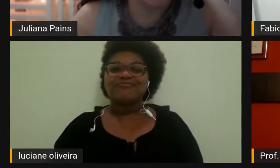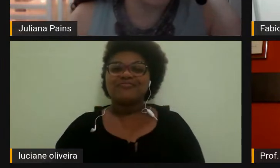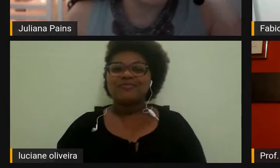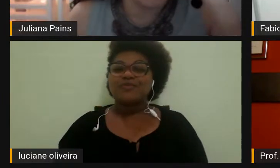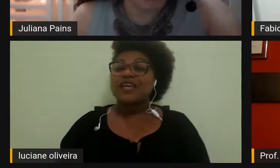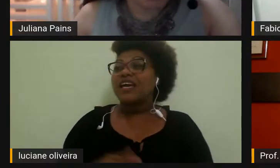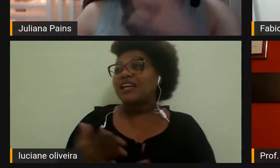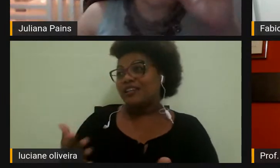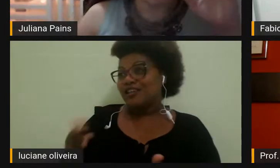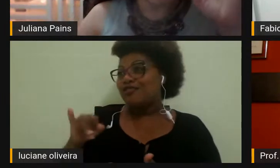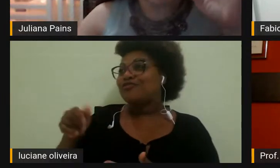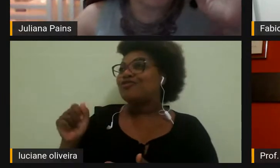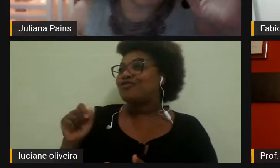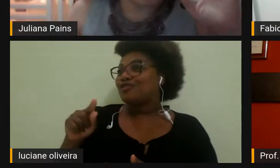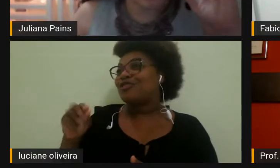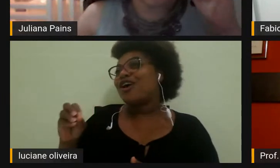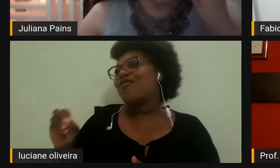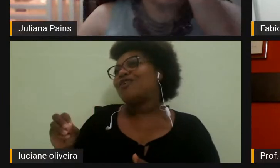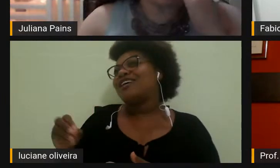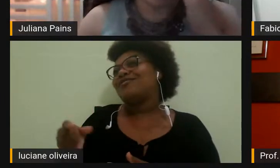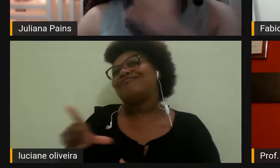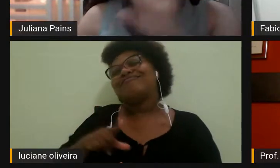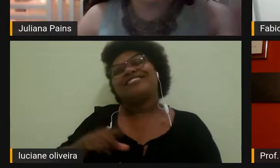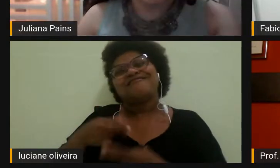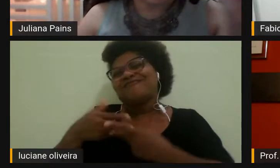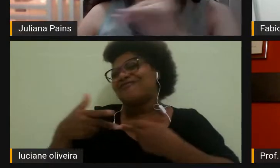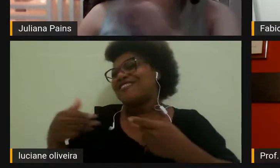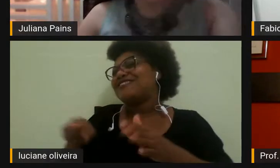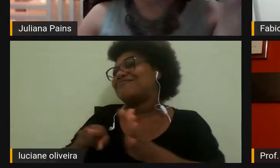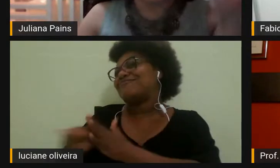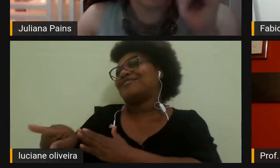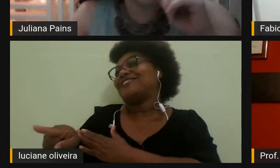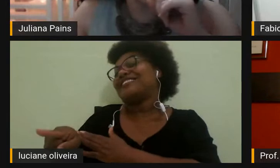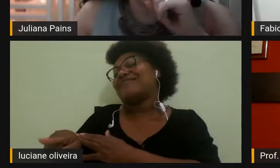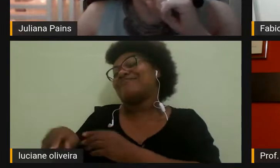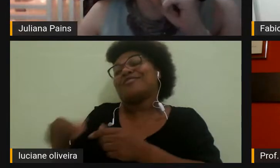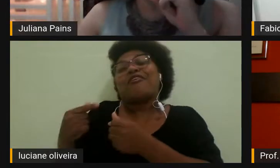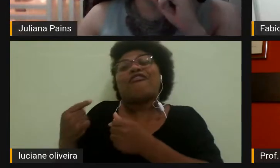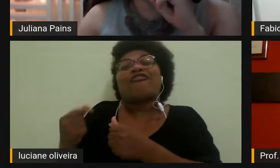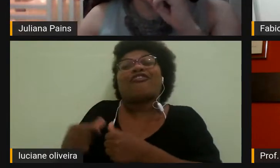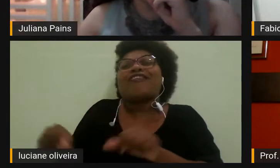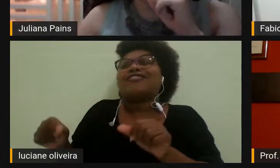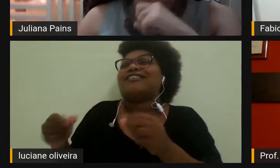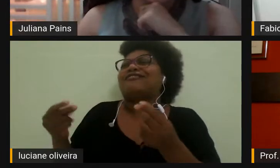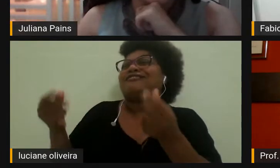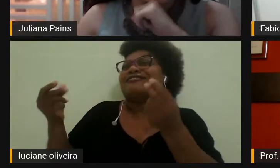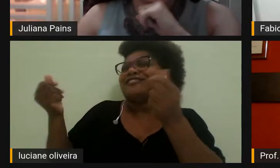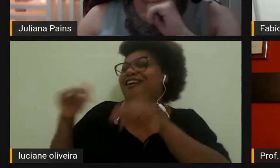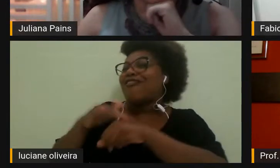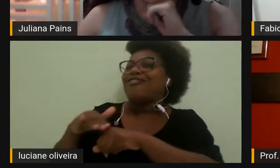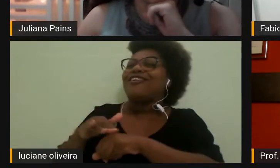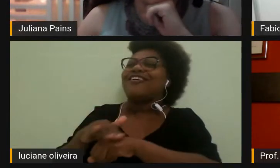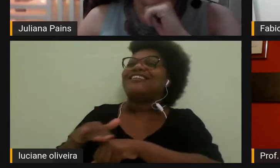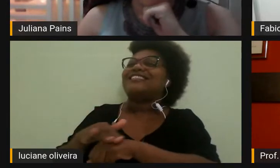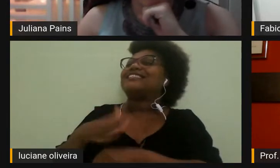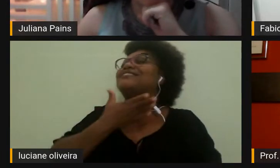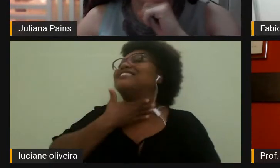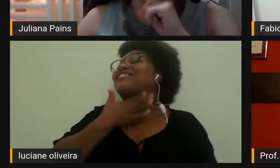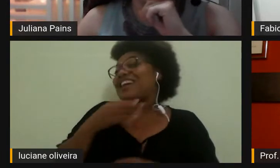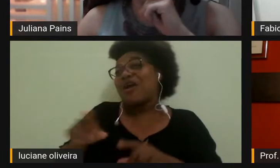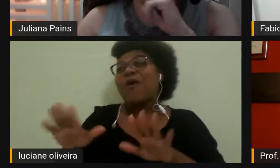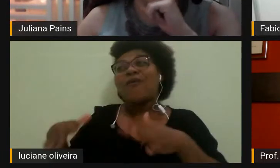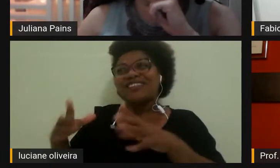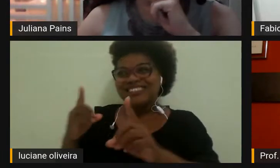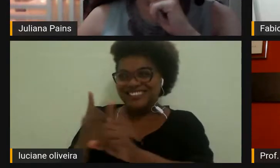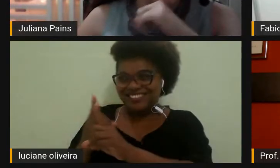João eu tinha tanta coisa para fazer que eu falei ficaria aqui para mim virou assim roda de conversa e quando a gente encontra a gente boa